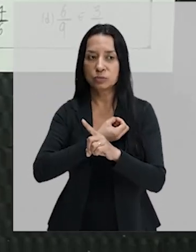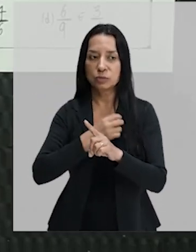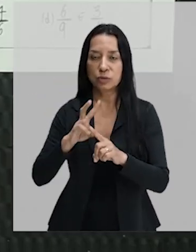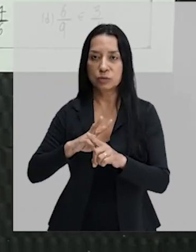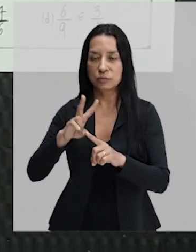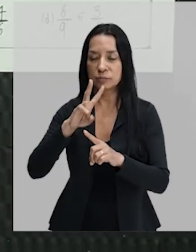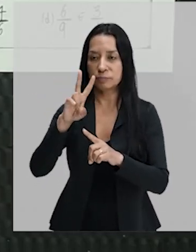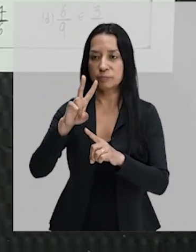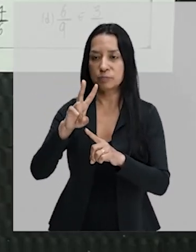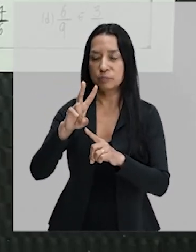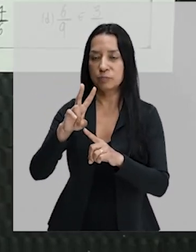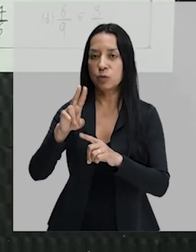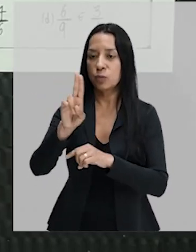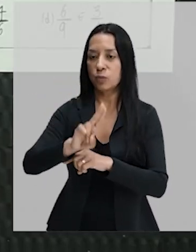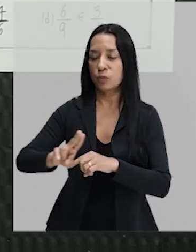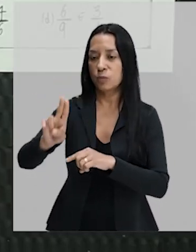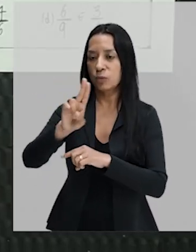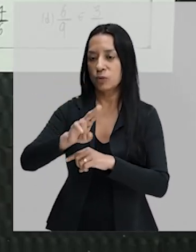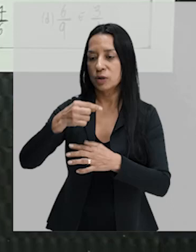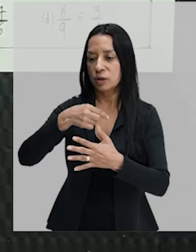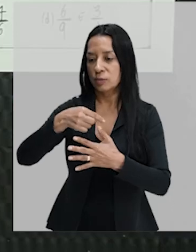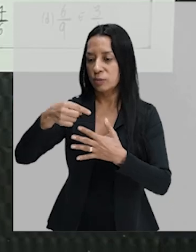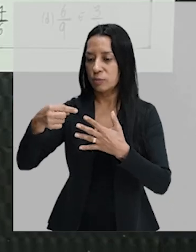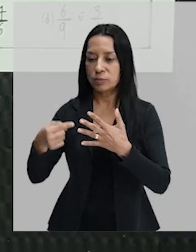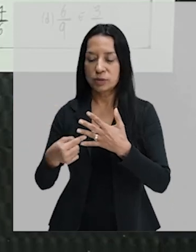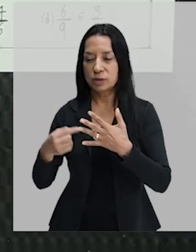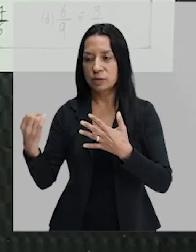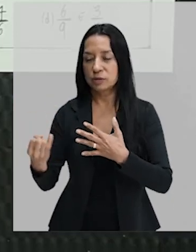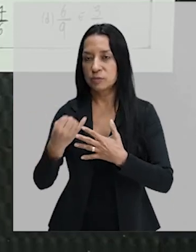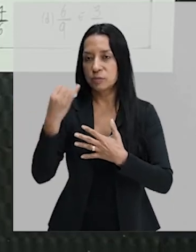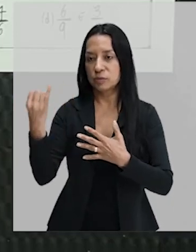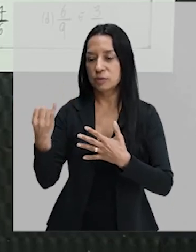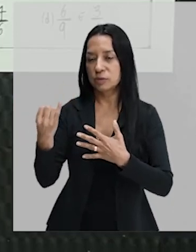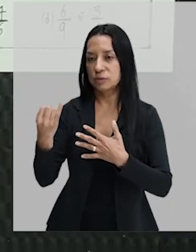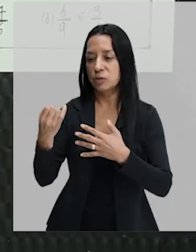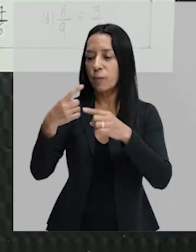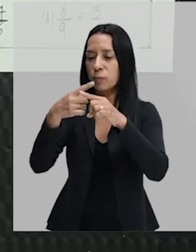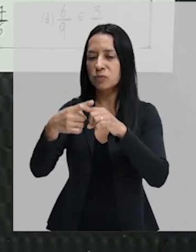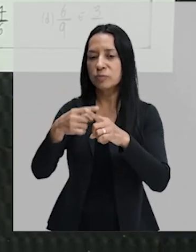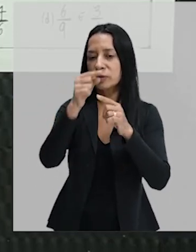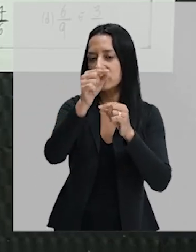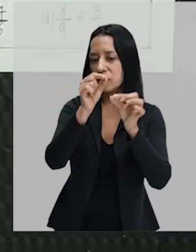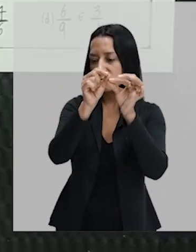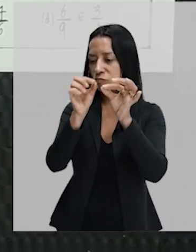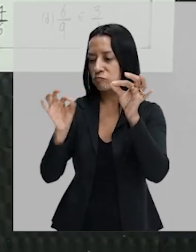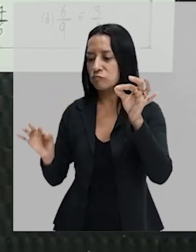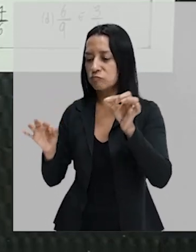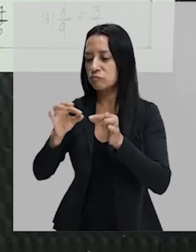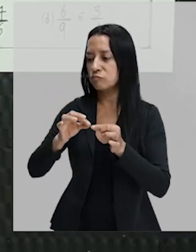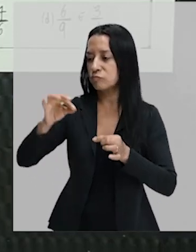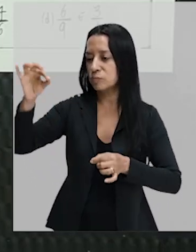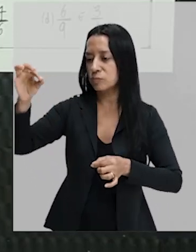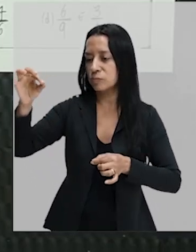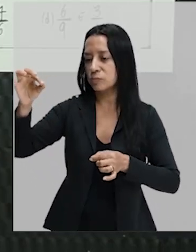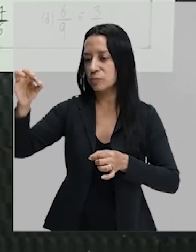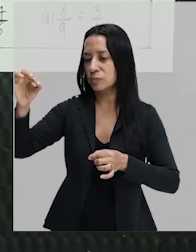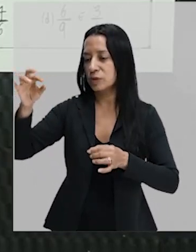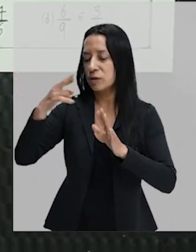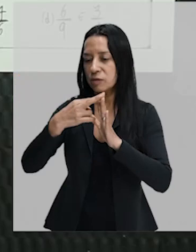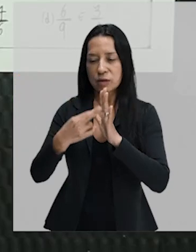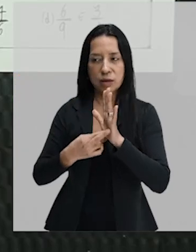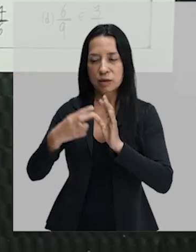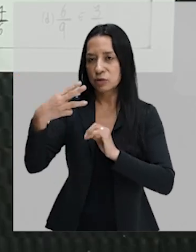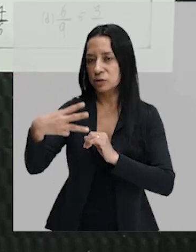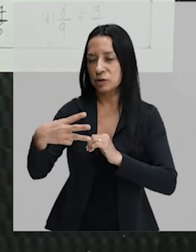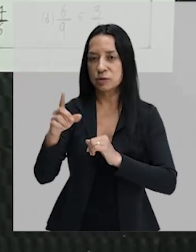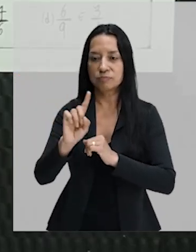Através da aplicação da propriedade fundamental. Ah, professor, multiplica cruzando, eu fiz isso mesmo. A galera chama até de regra de 3. Não é regra de